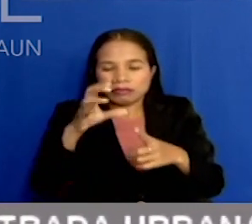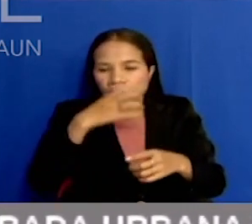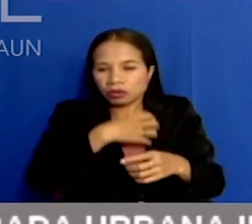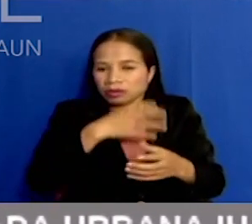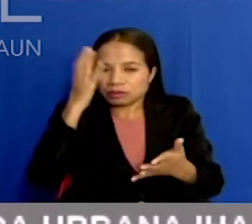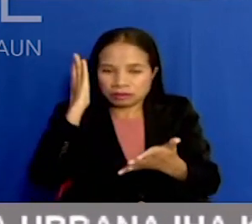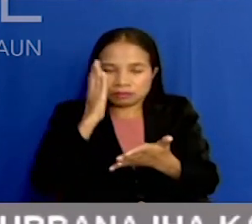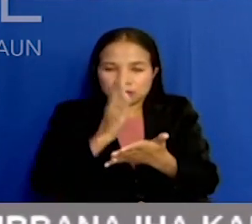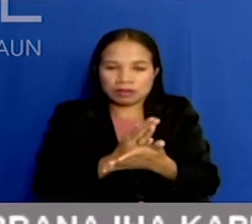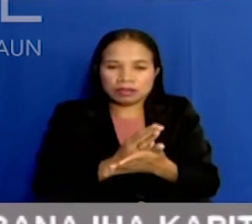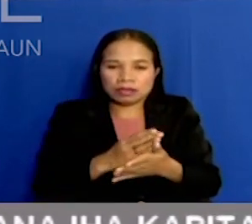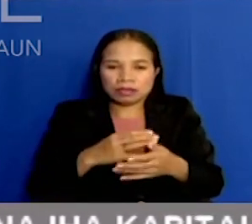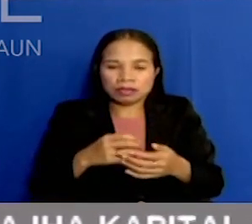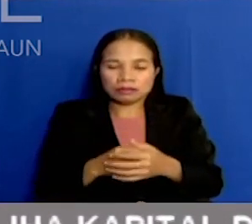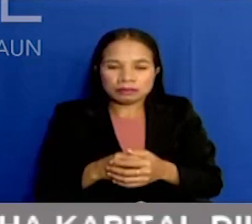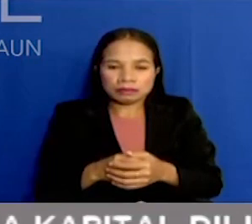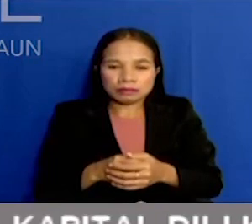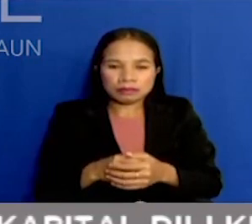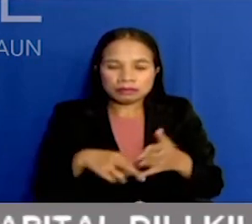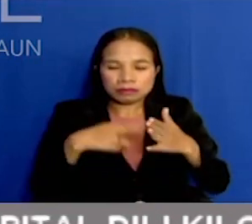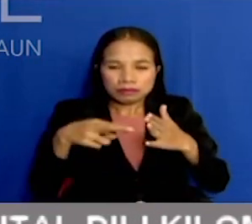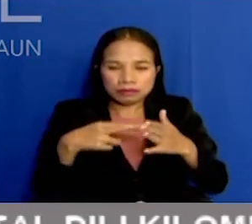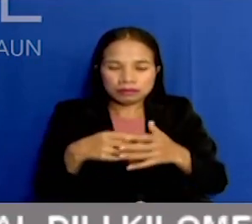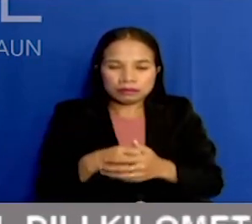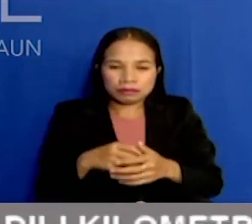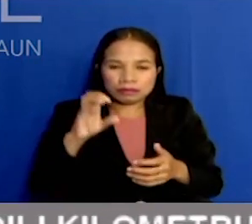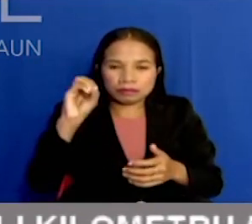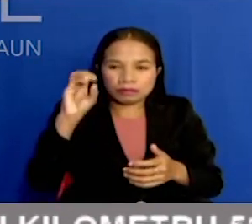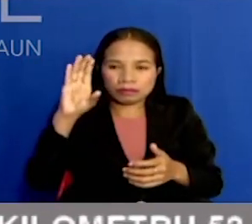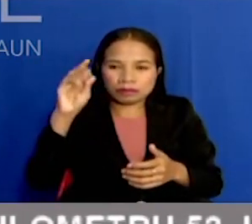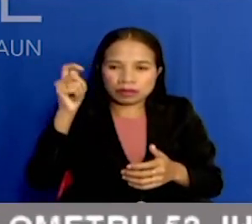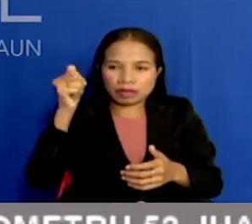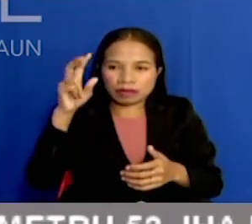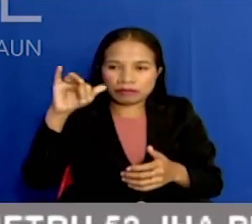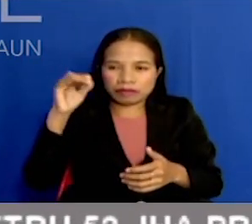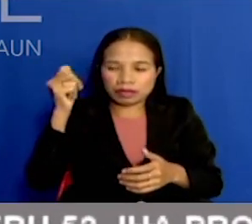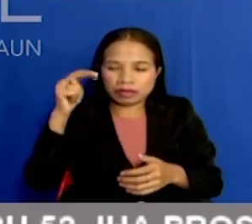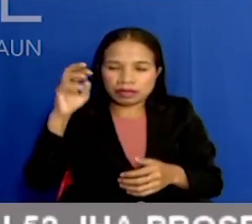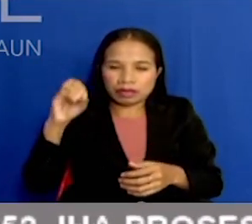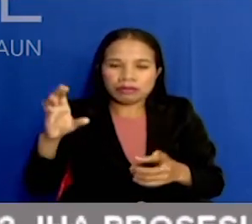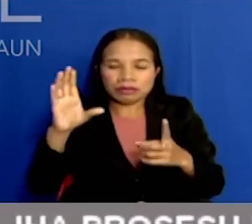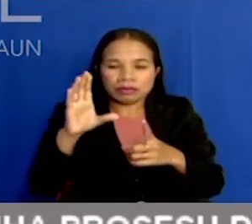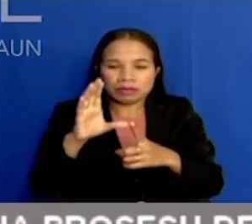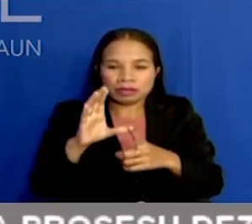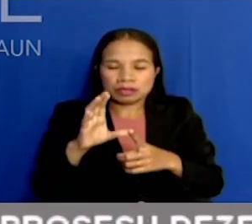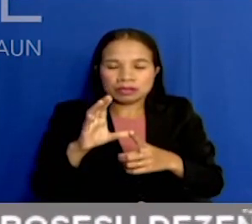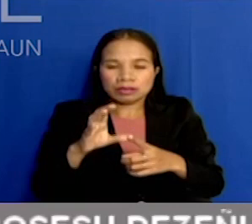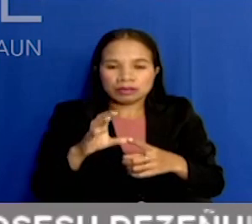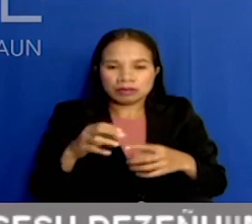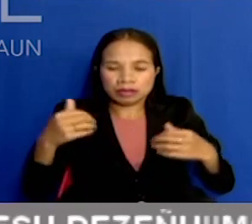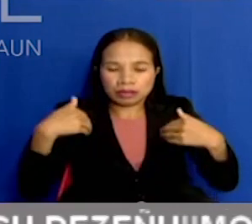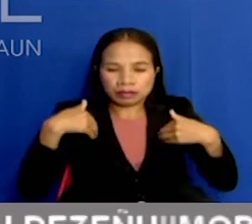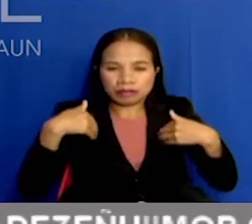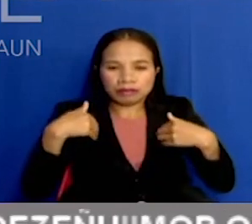Presidente Comissão Reguladora Arte Marciais Octaviano da Conceição Hateten, comando tem que ir a conhecimento com